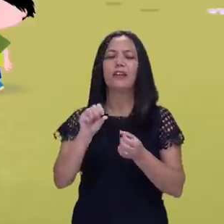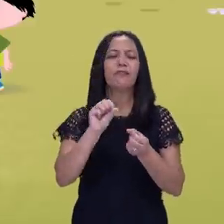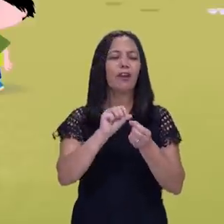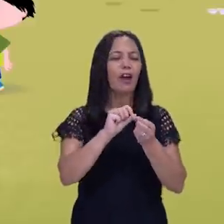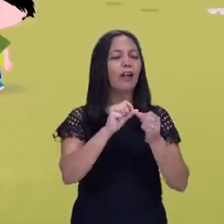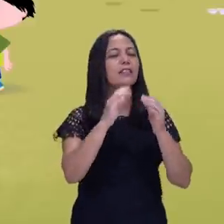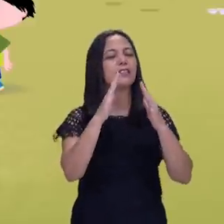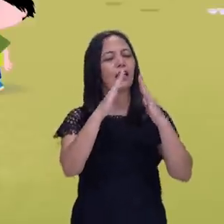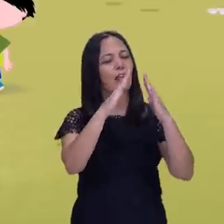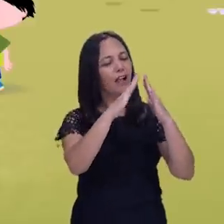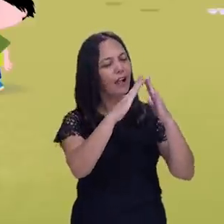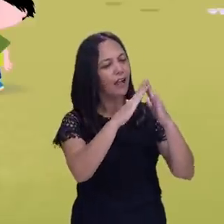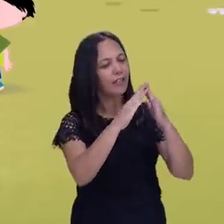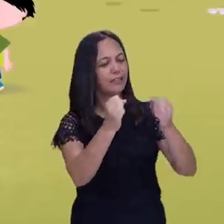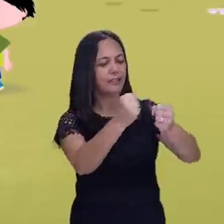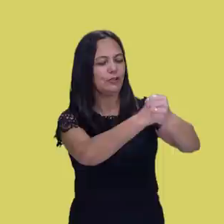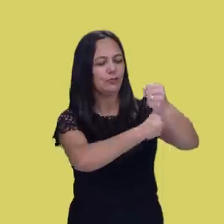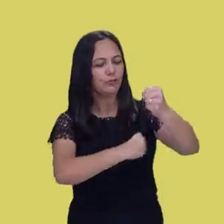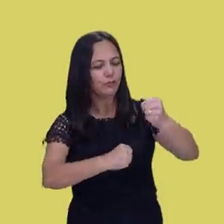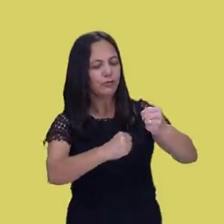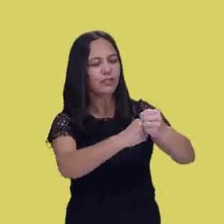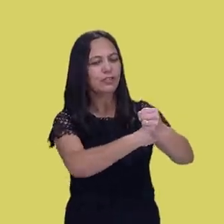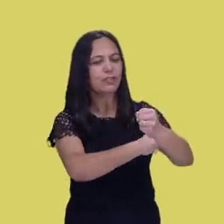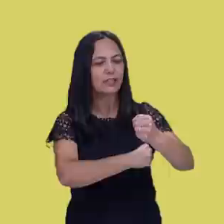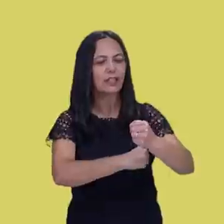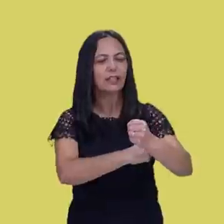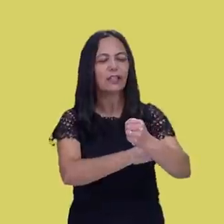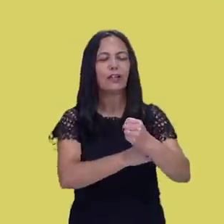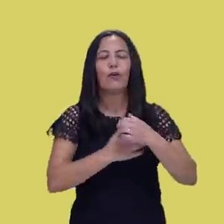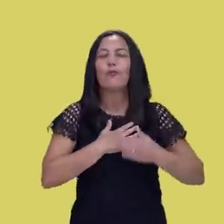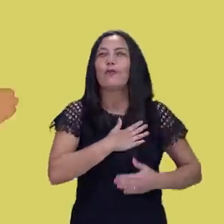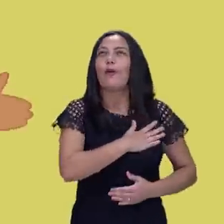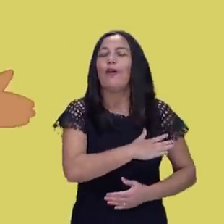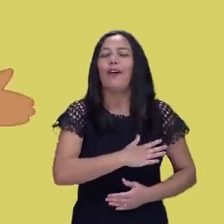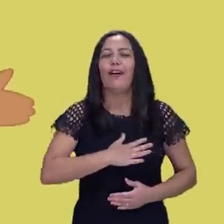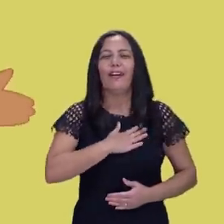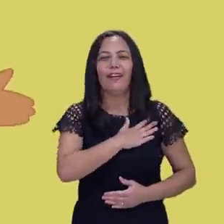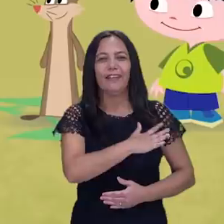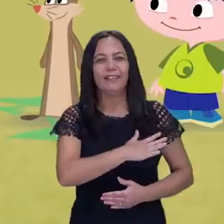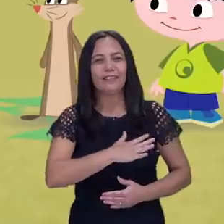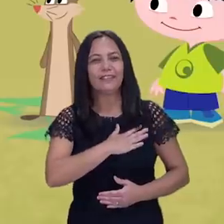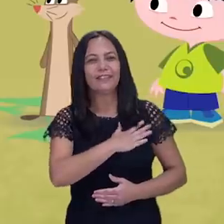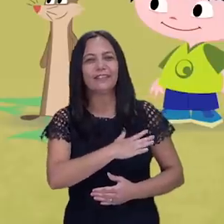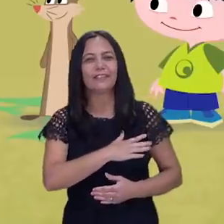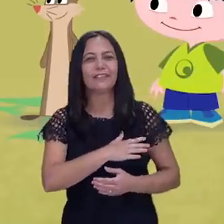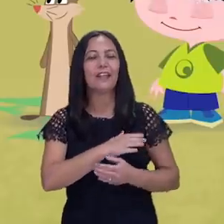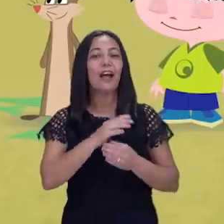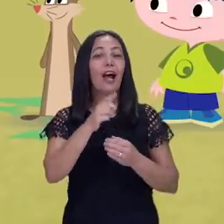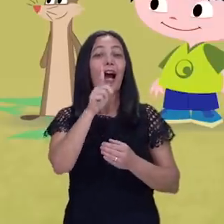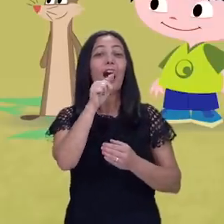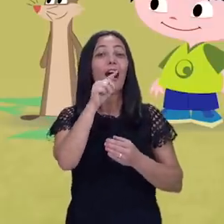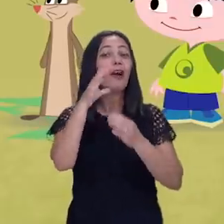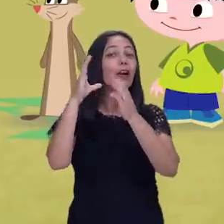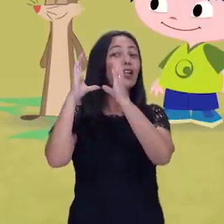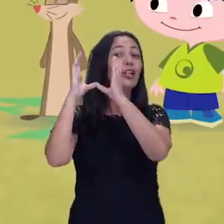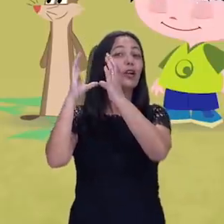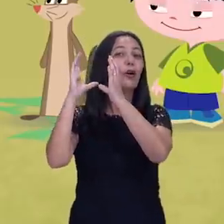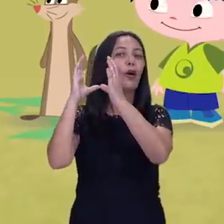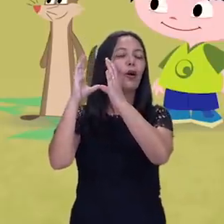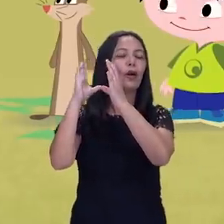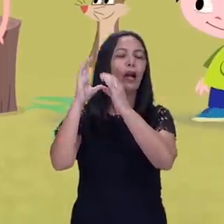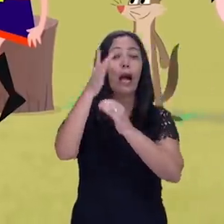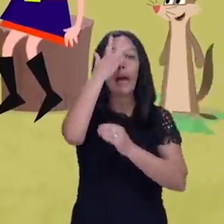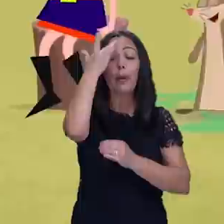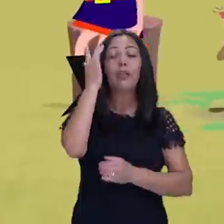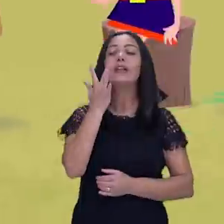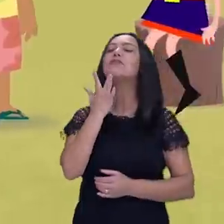e casas. Cozinhar. E o que eu mais gosto? Tomar água de coco. E quem tá